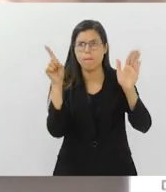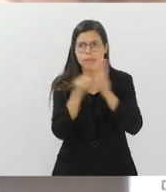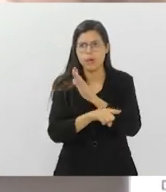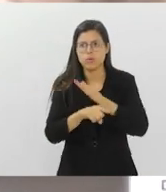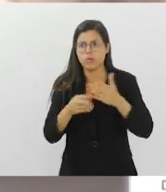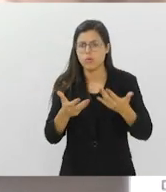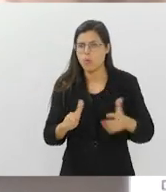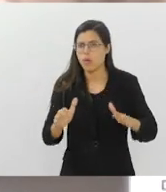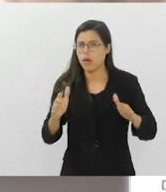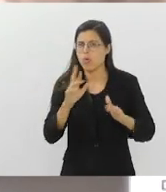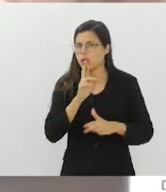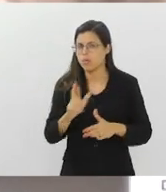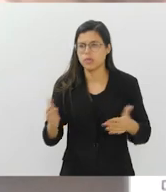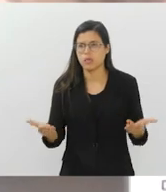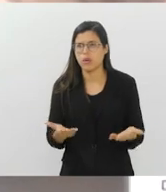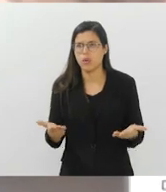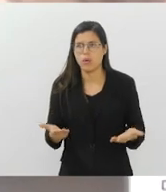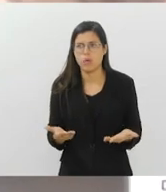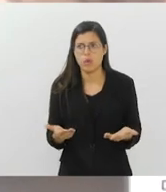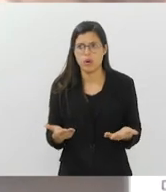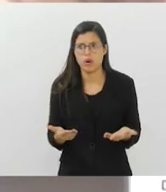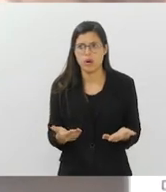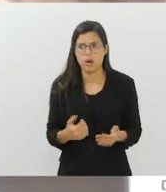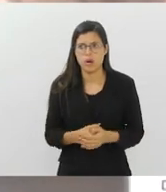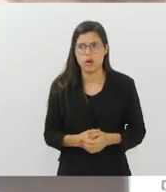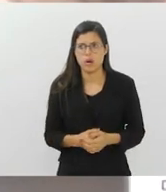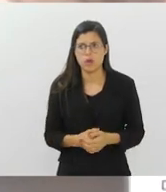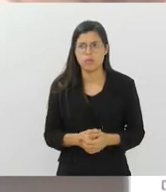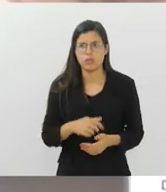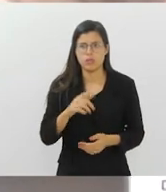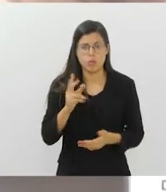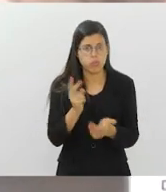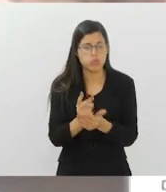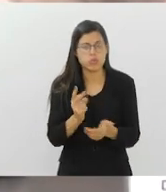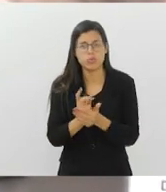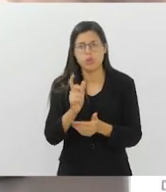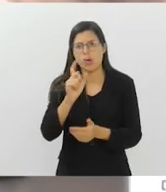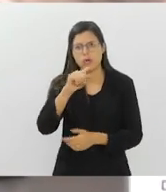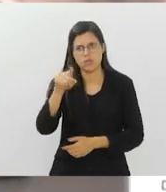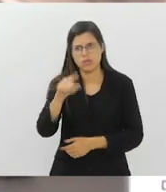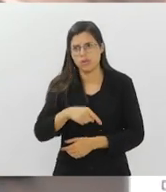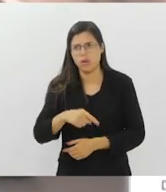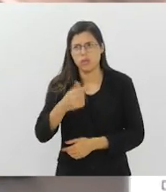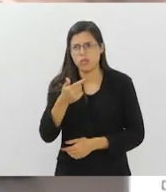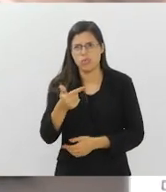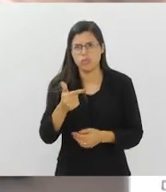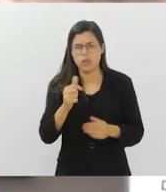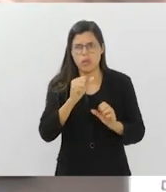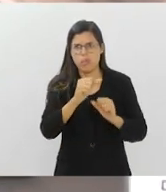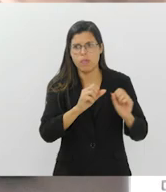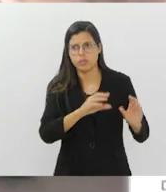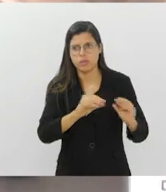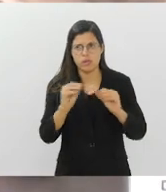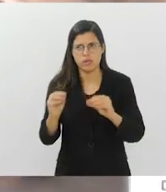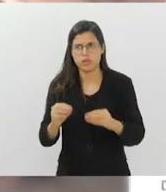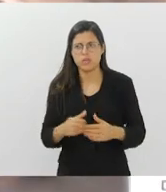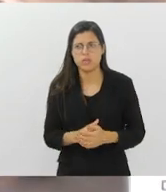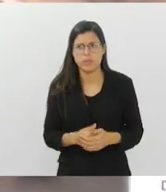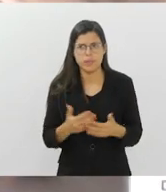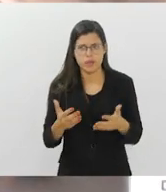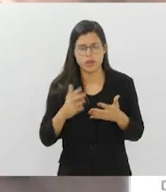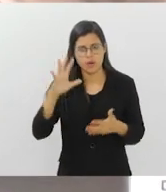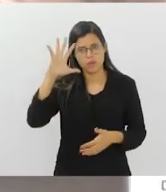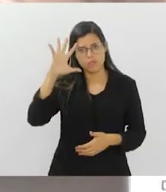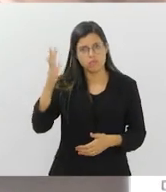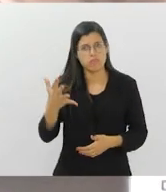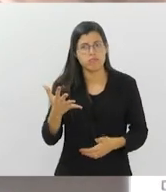agora. Para os casos que estão ainda cancelados e que não aconteceu nenhuma portabilidade. Queremos uma solução para